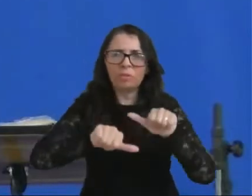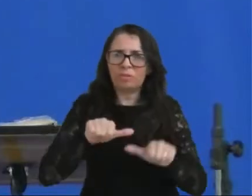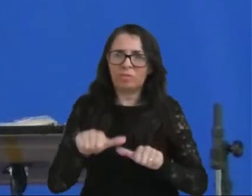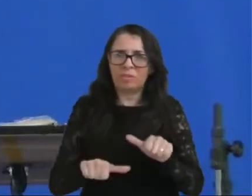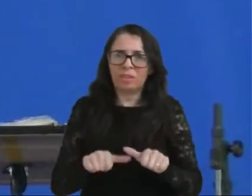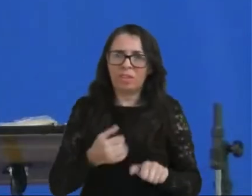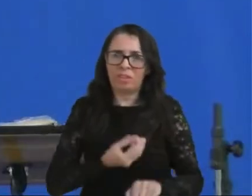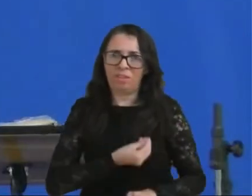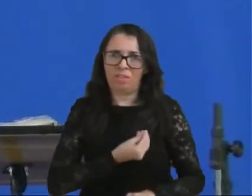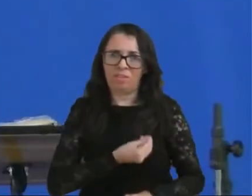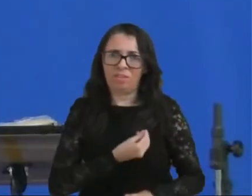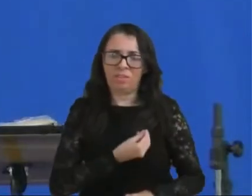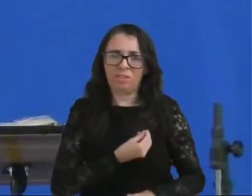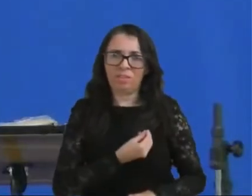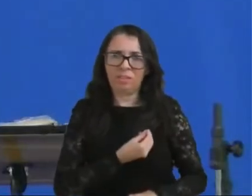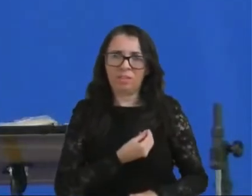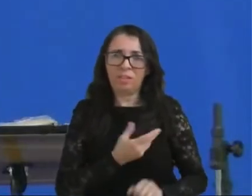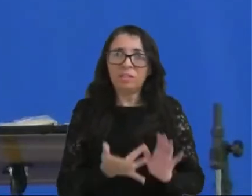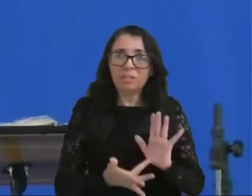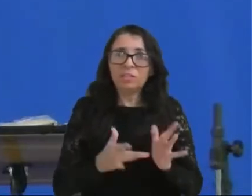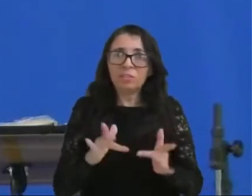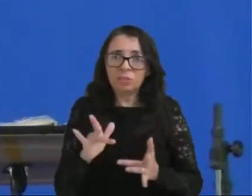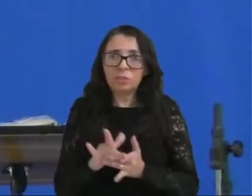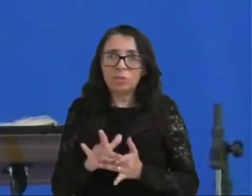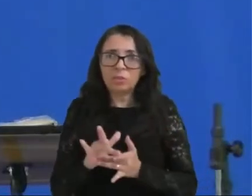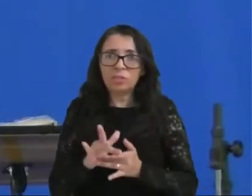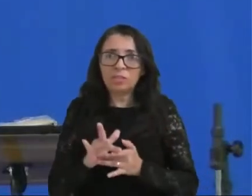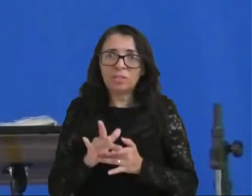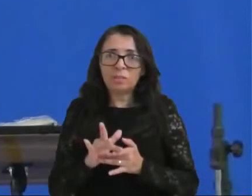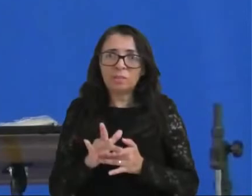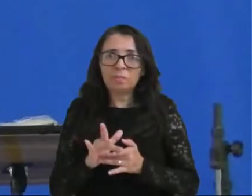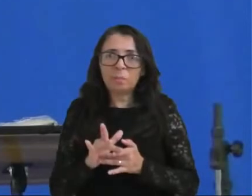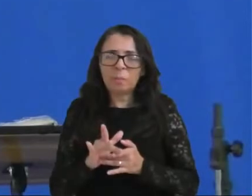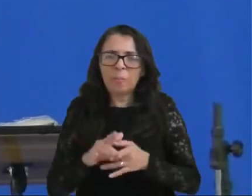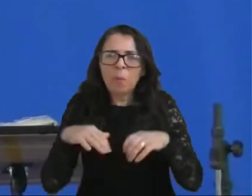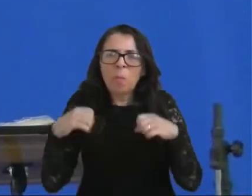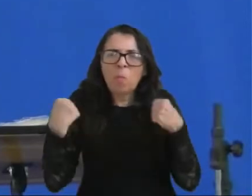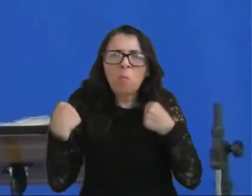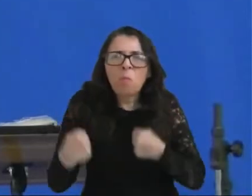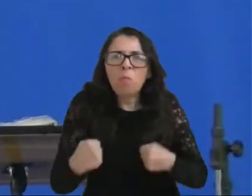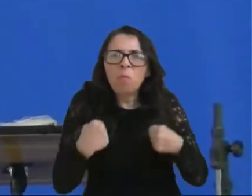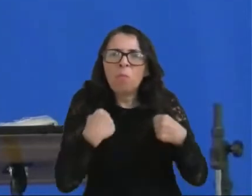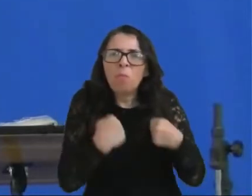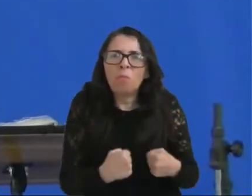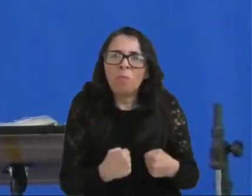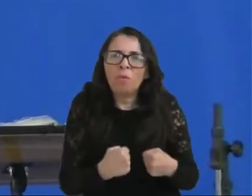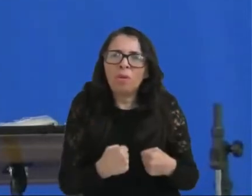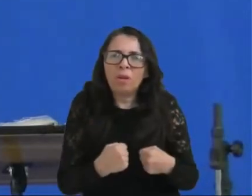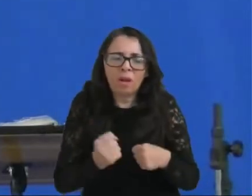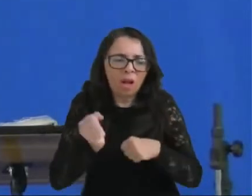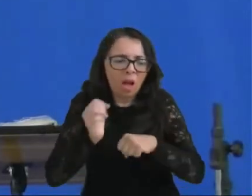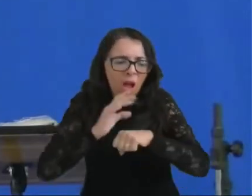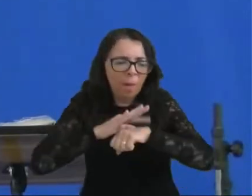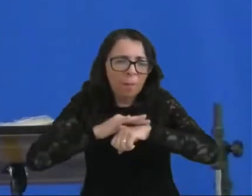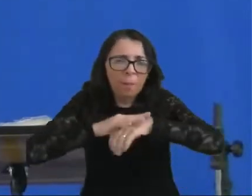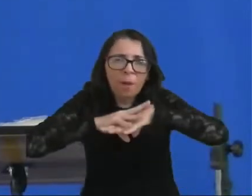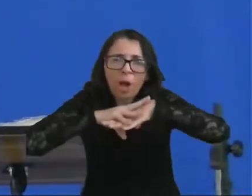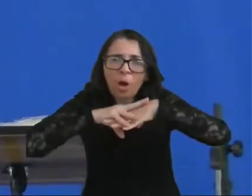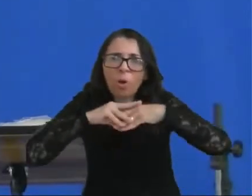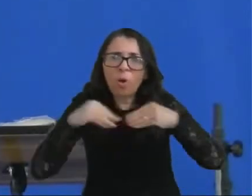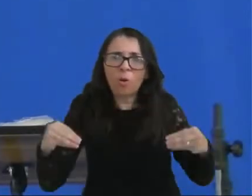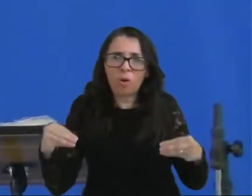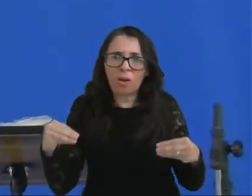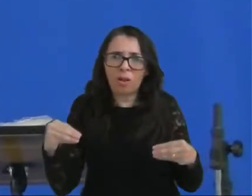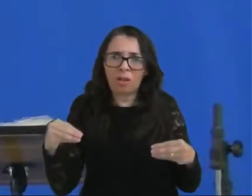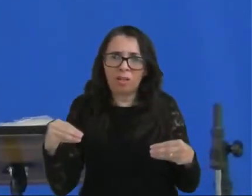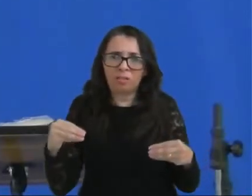longe. Cuidado com esse distanciamento. Distanciamento é para que tomamos cuidado para que